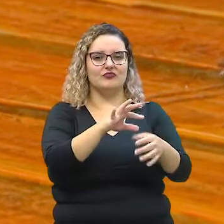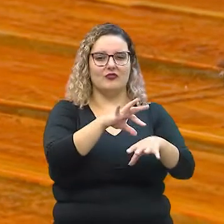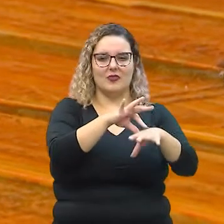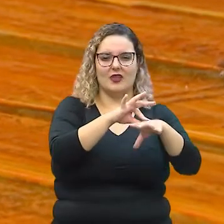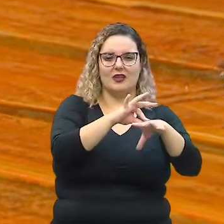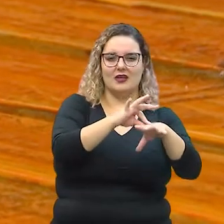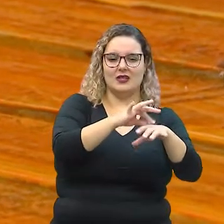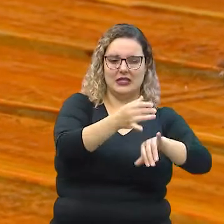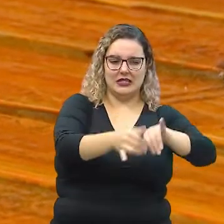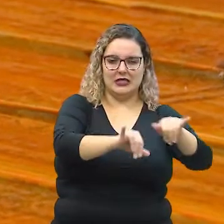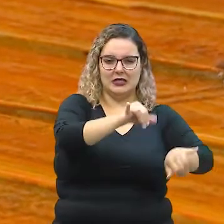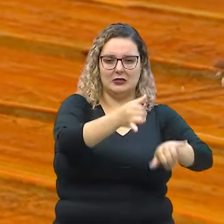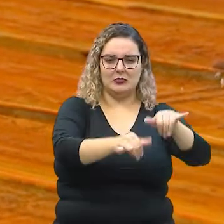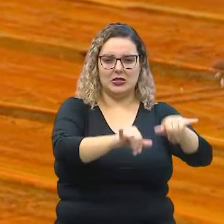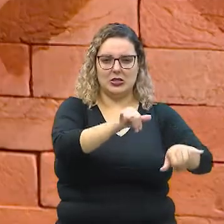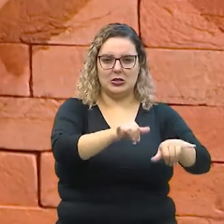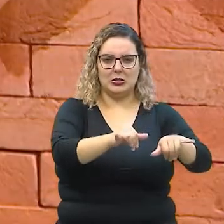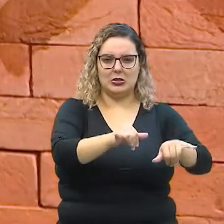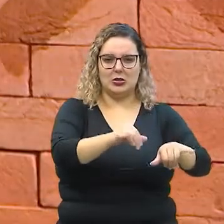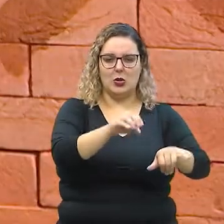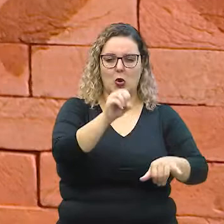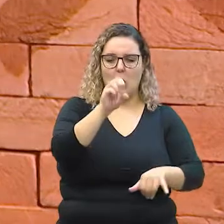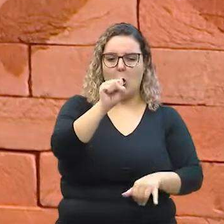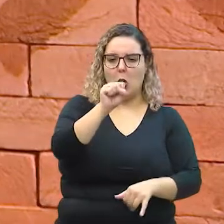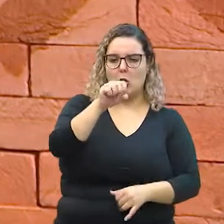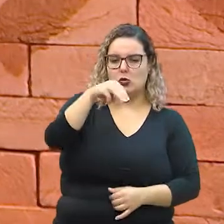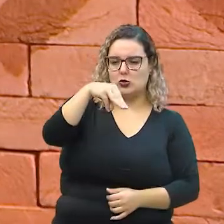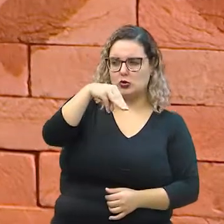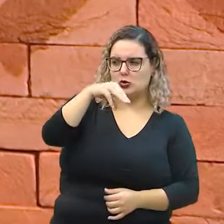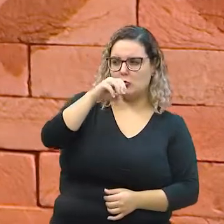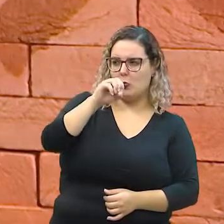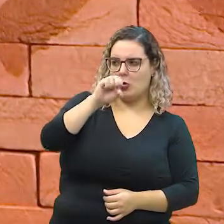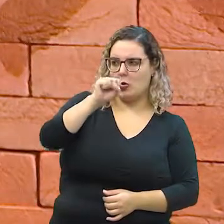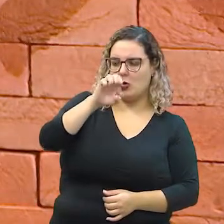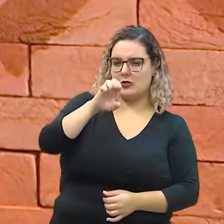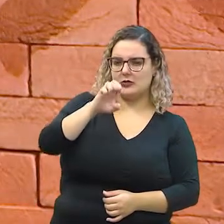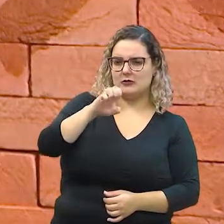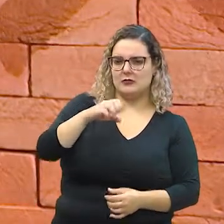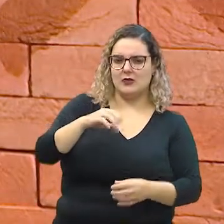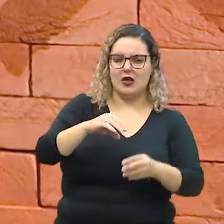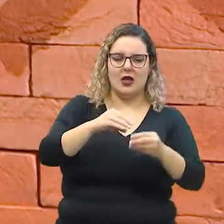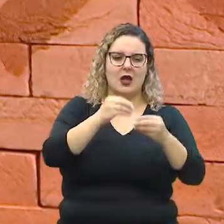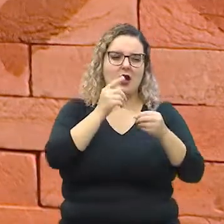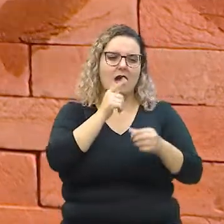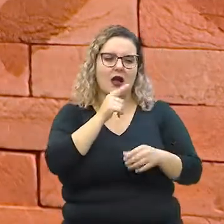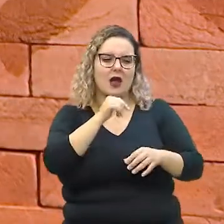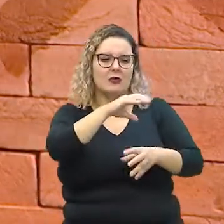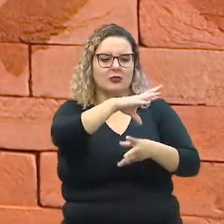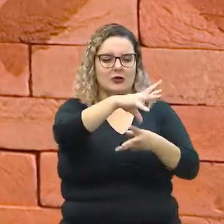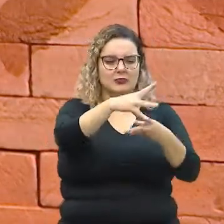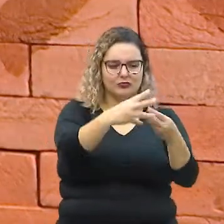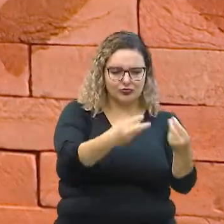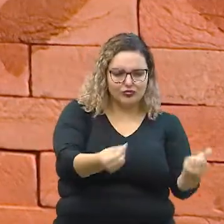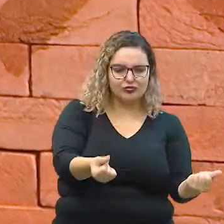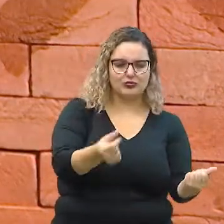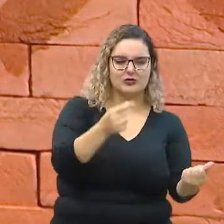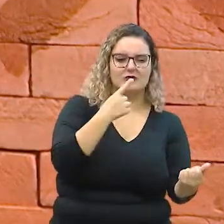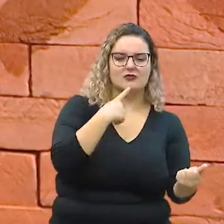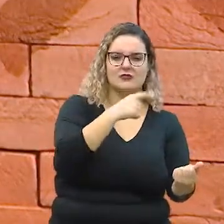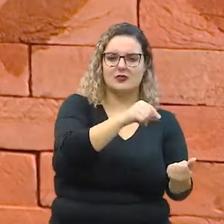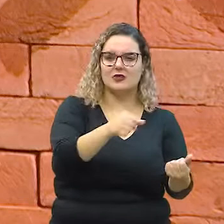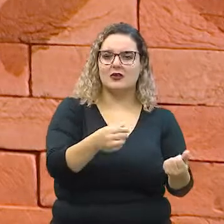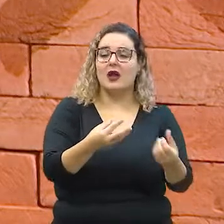processo químico, né, enfim, de osmose, e ela vai trocando o líquido com o sal, então ela perde muito